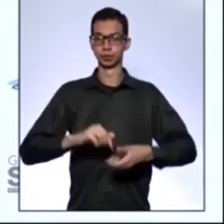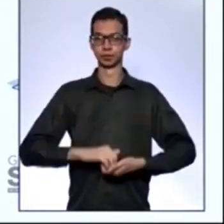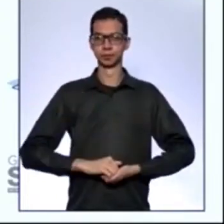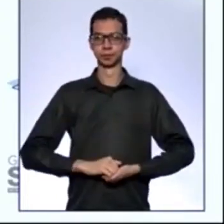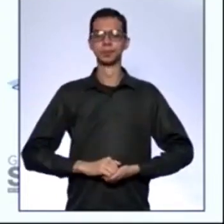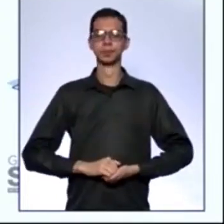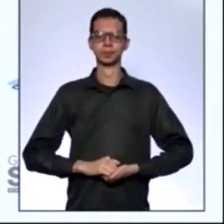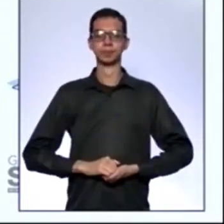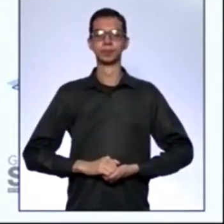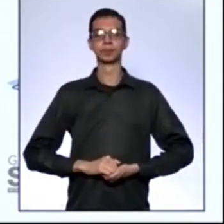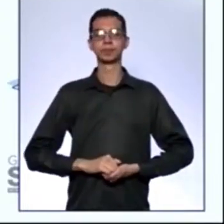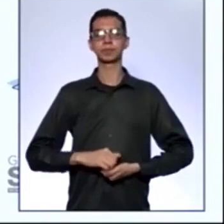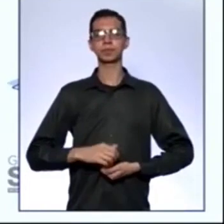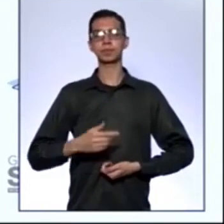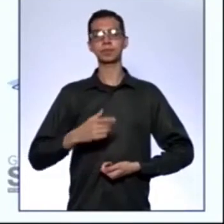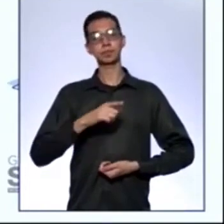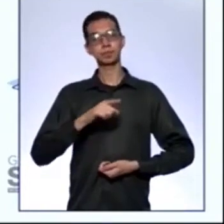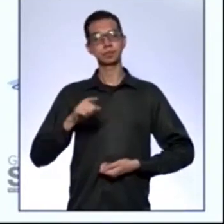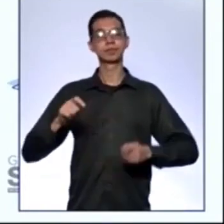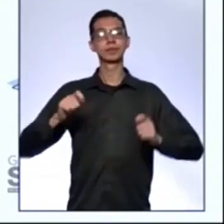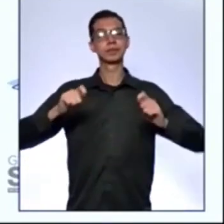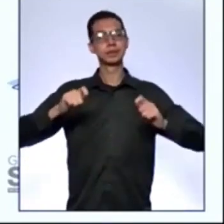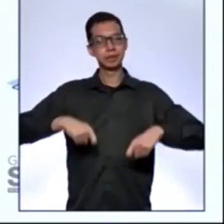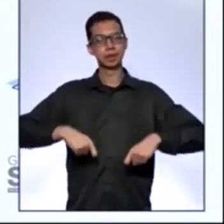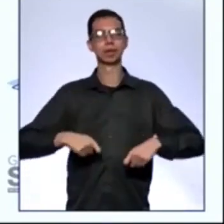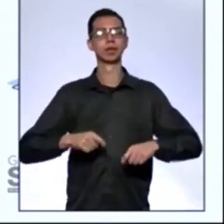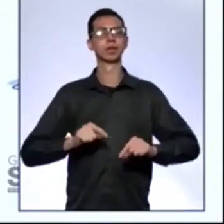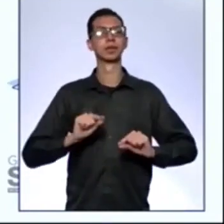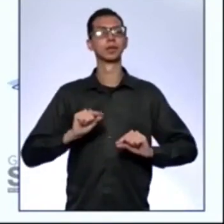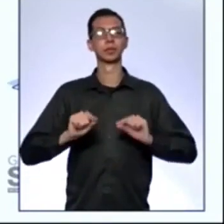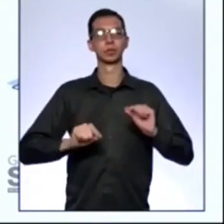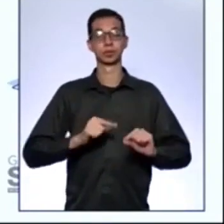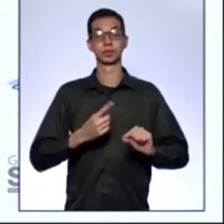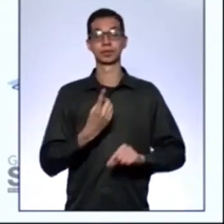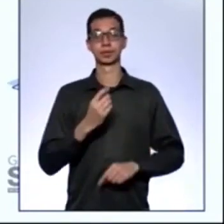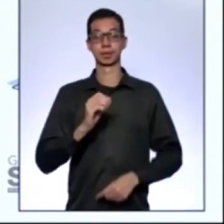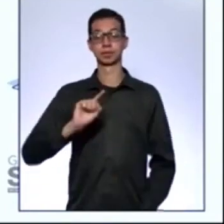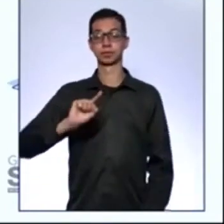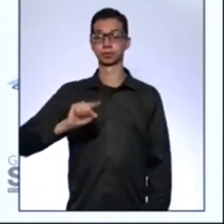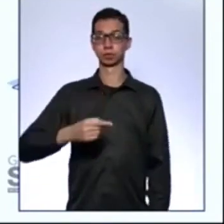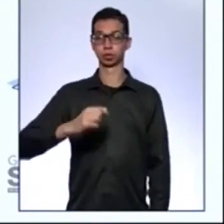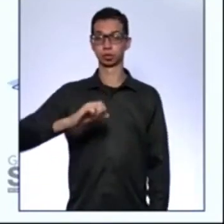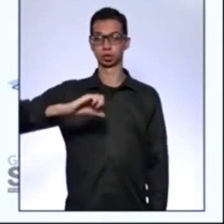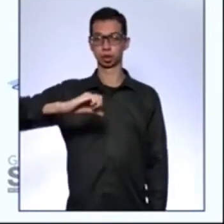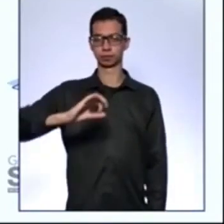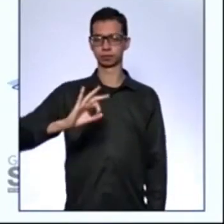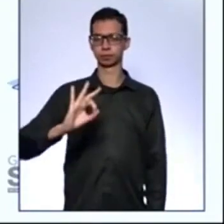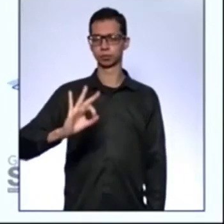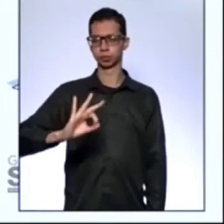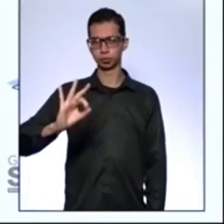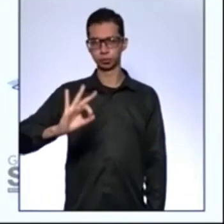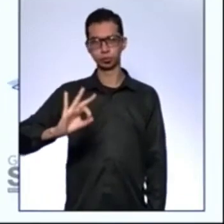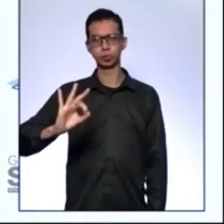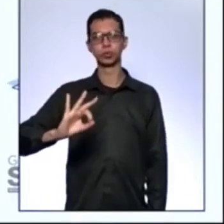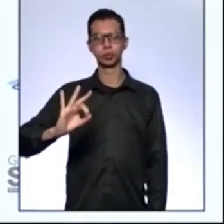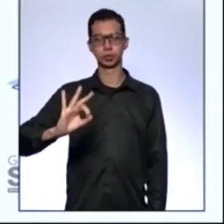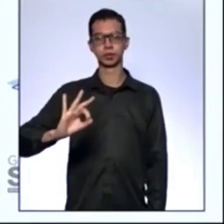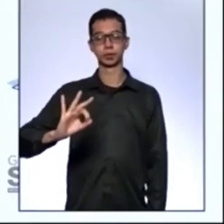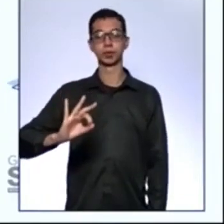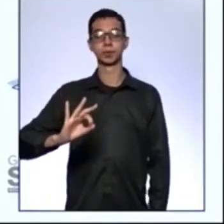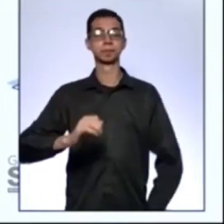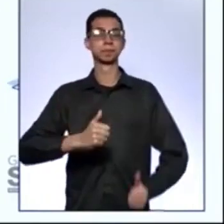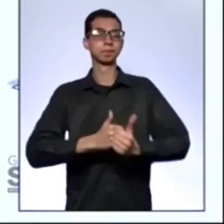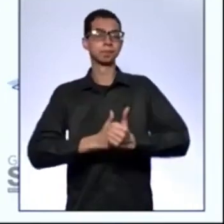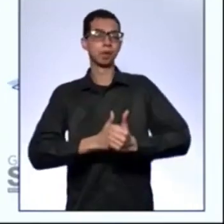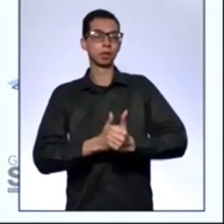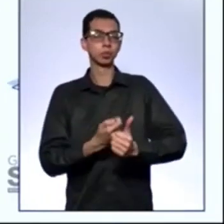espaço todas então você pode aproximar 10,9 por cento para onze